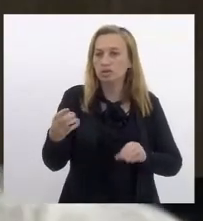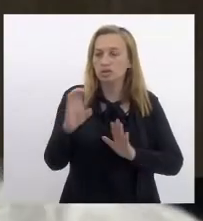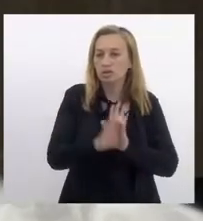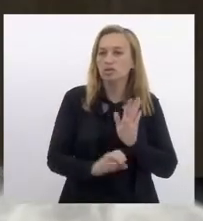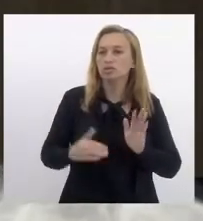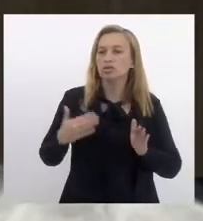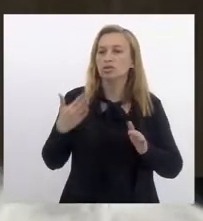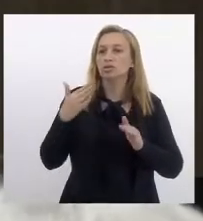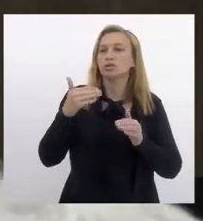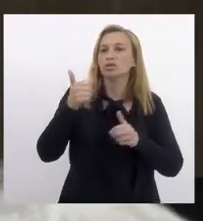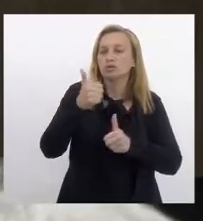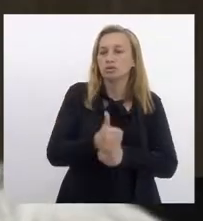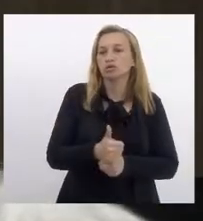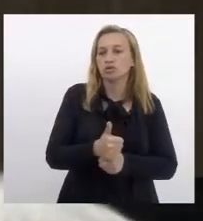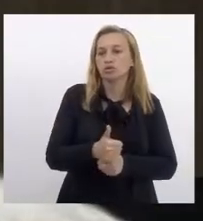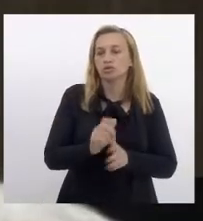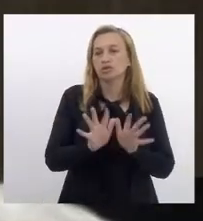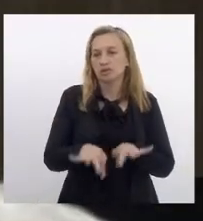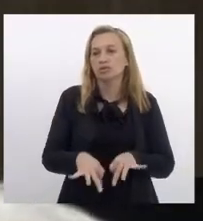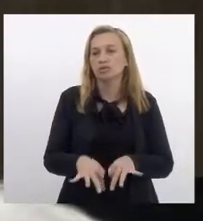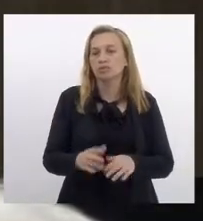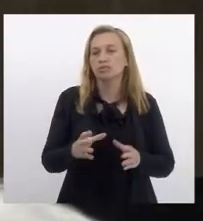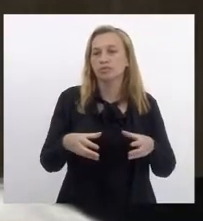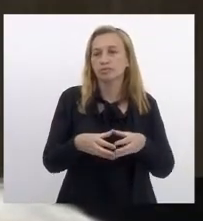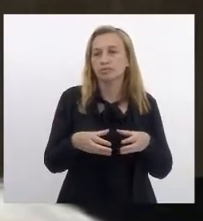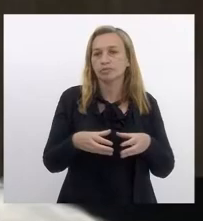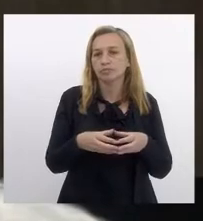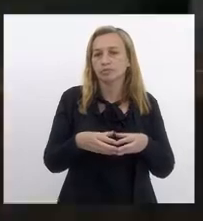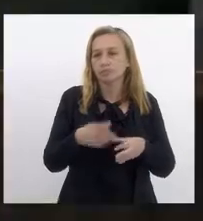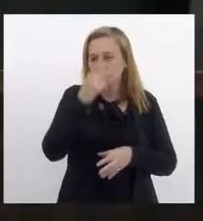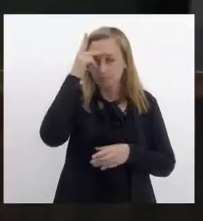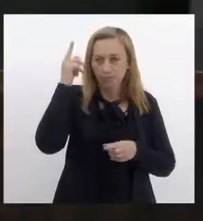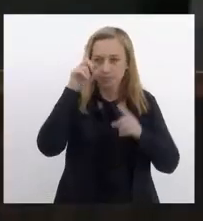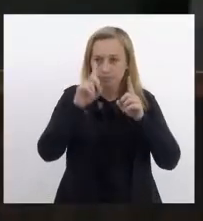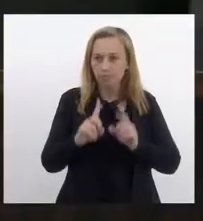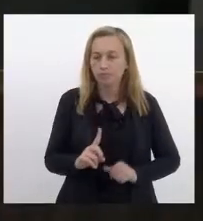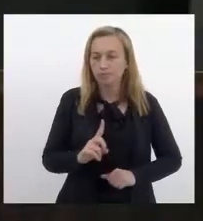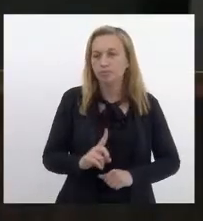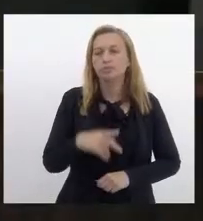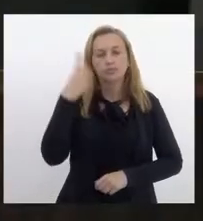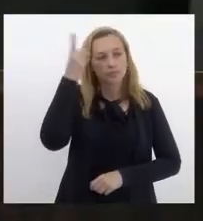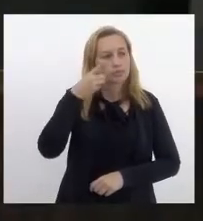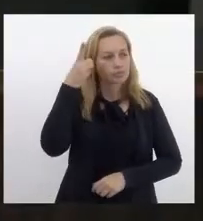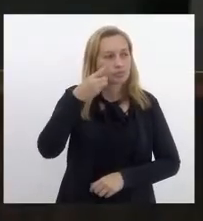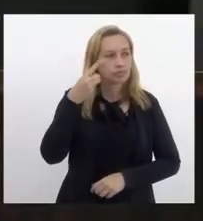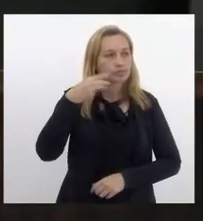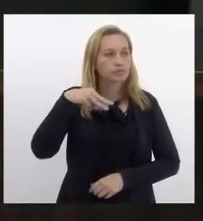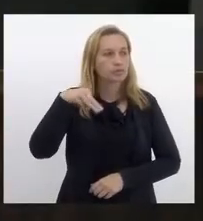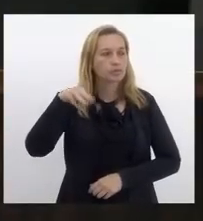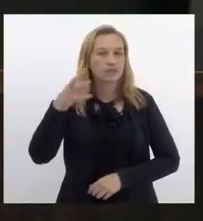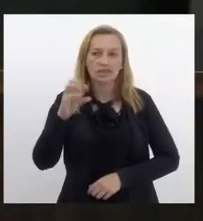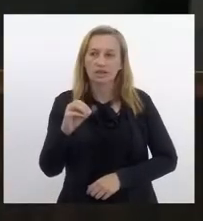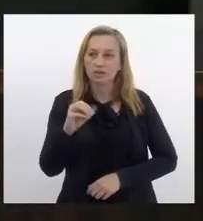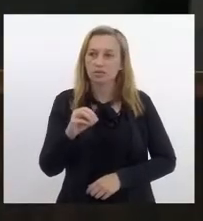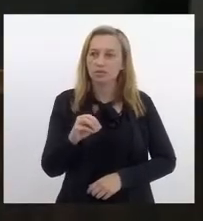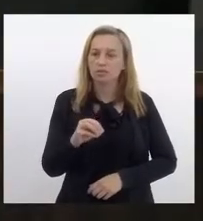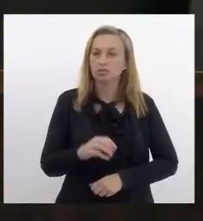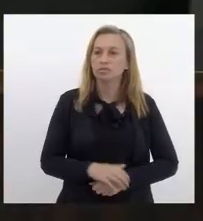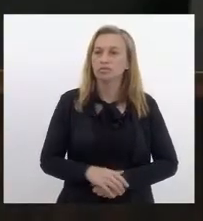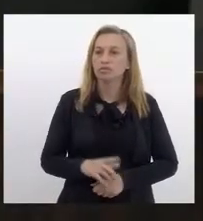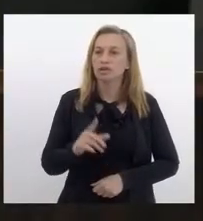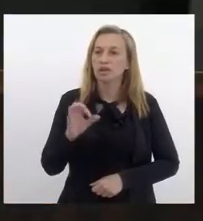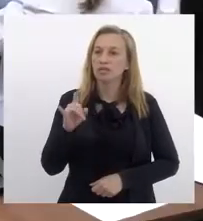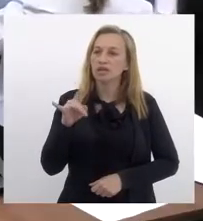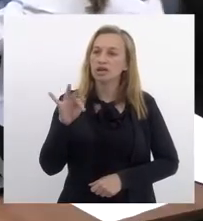por substitutivo. Pela Comissão da Pessoa com Deficiência, deputado Marcelo Cabeleireiro.